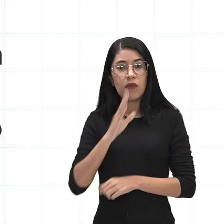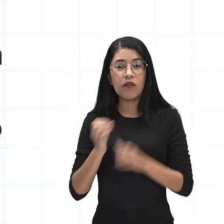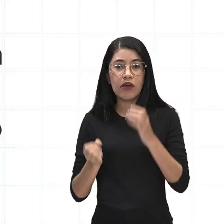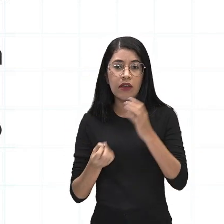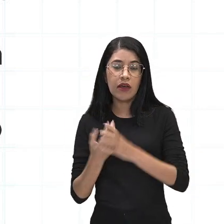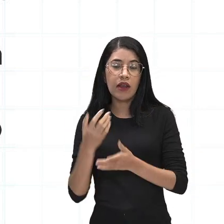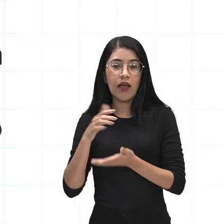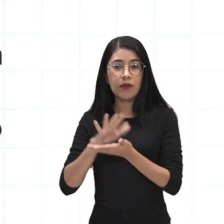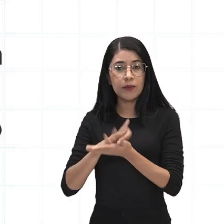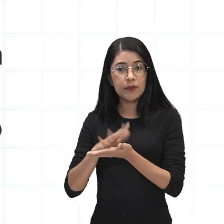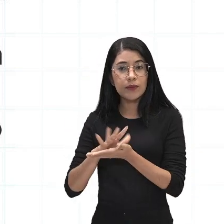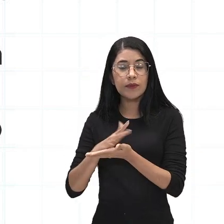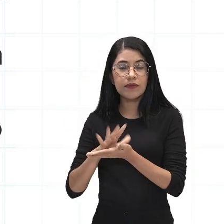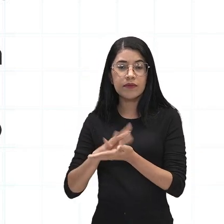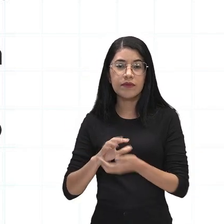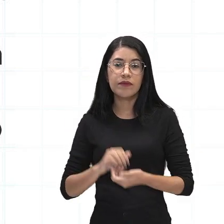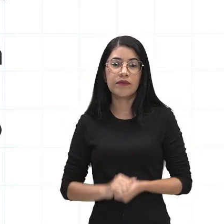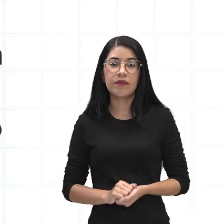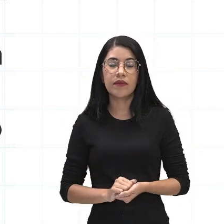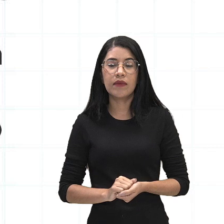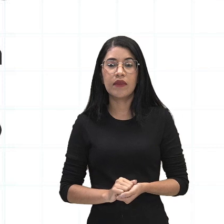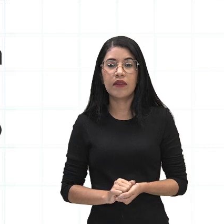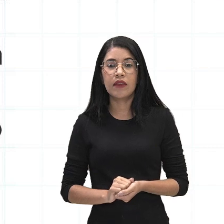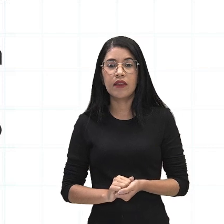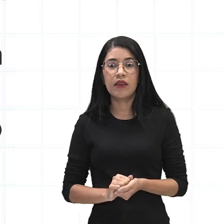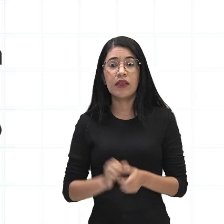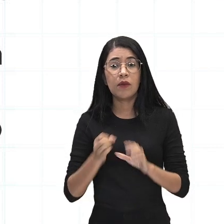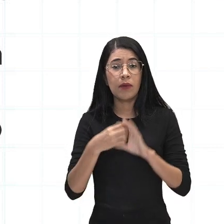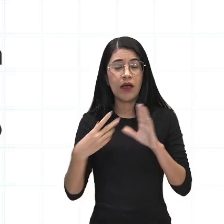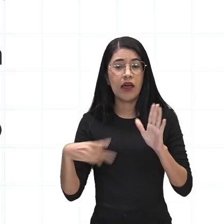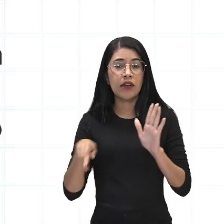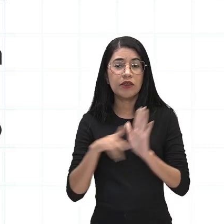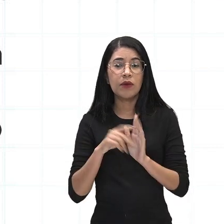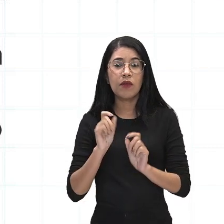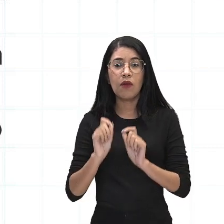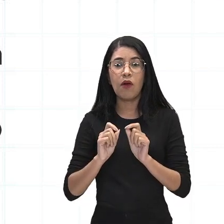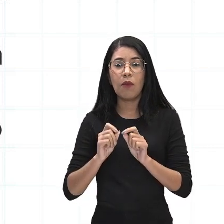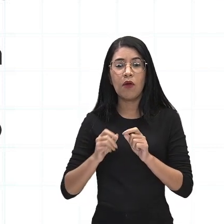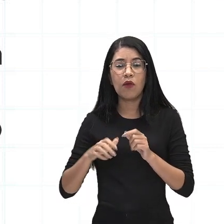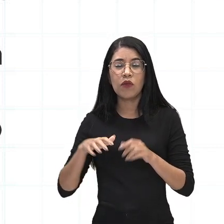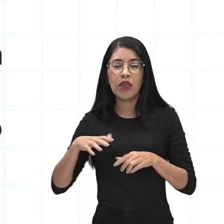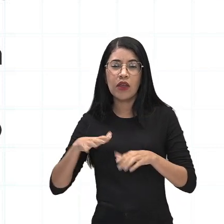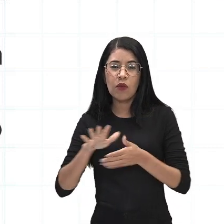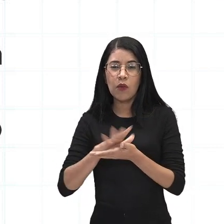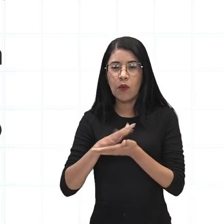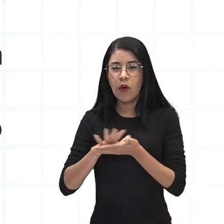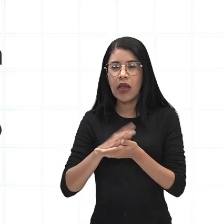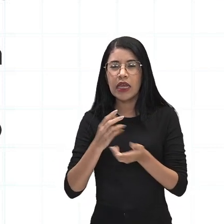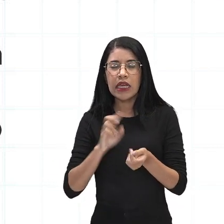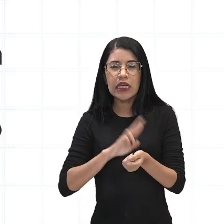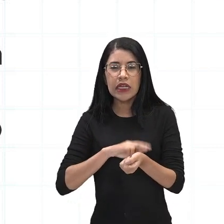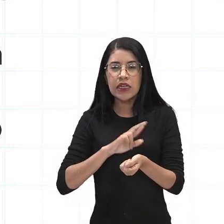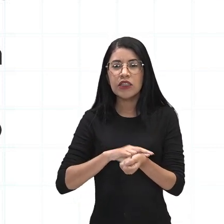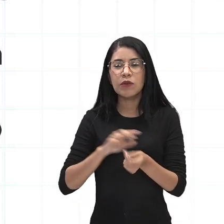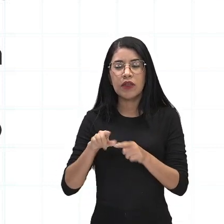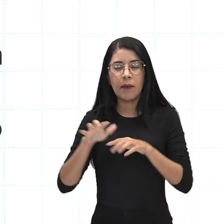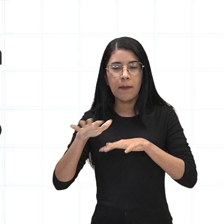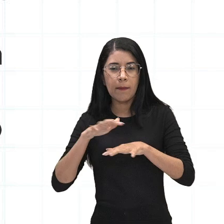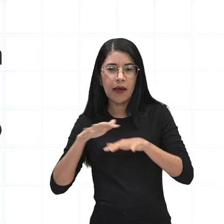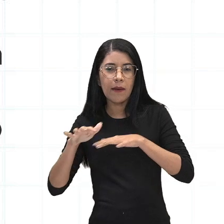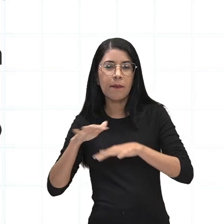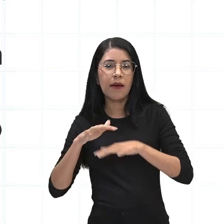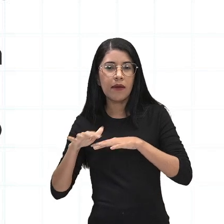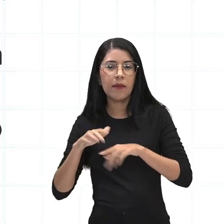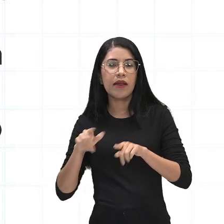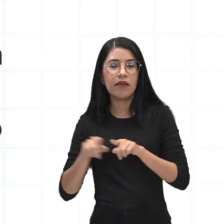Então, afro-brasileira é caracterizado por movimento de quadril ritmado, passos energéticos e